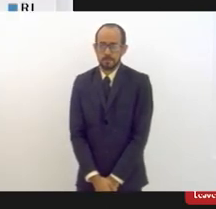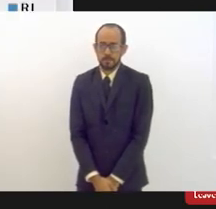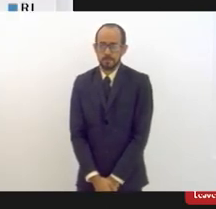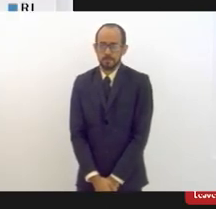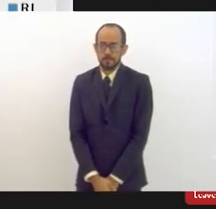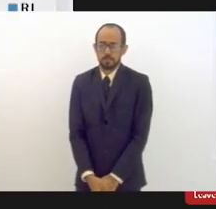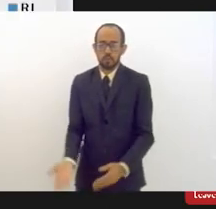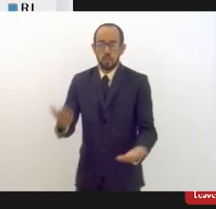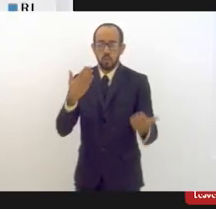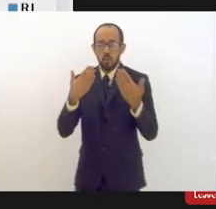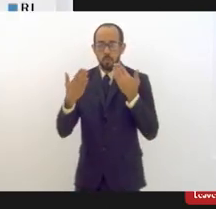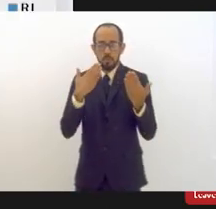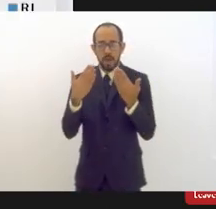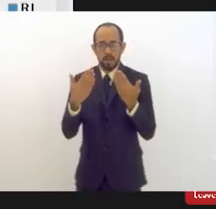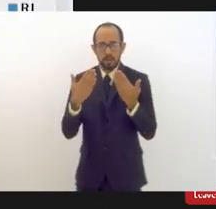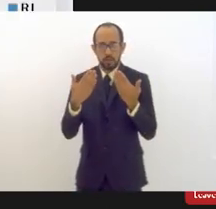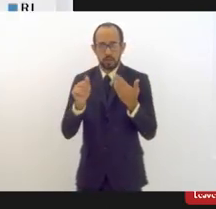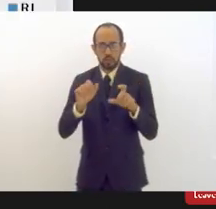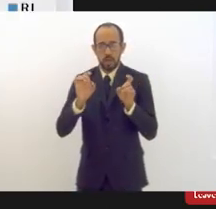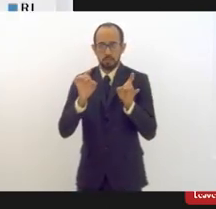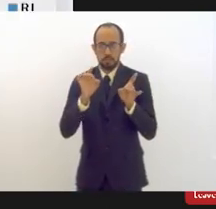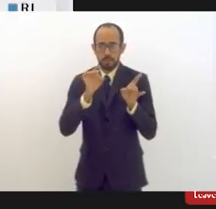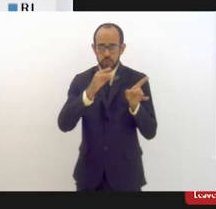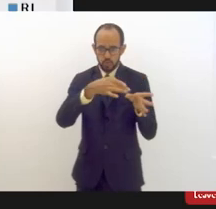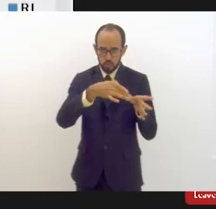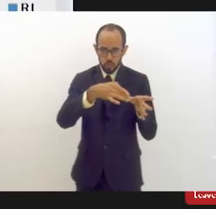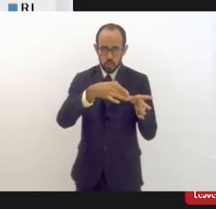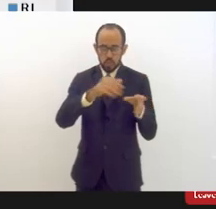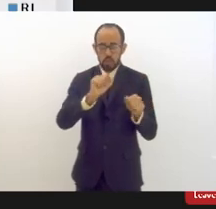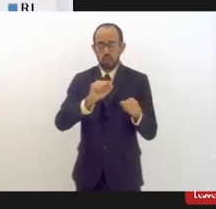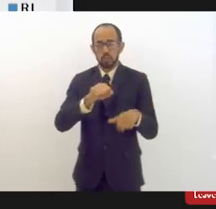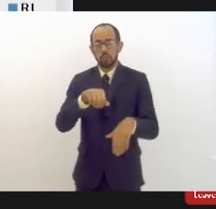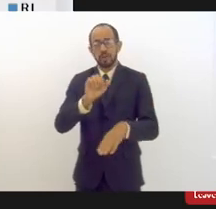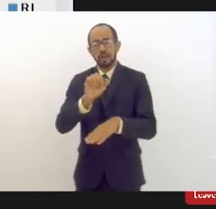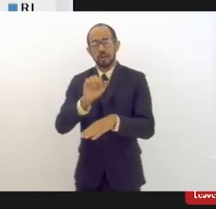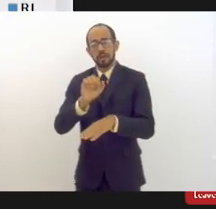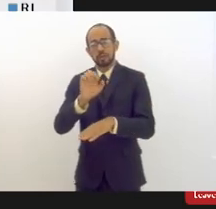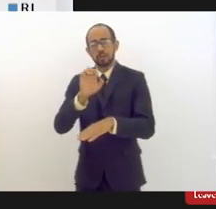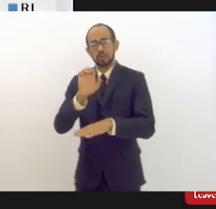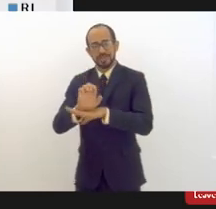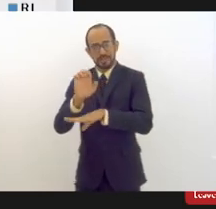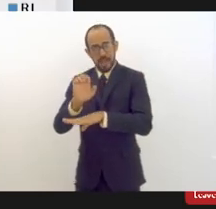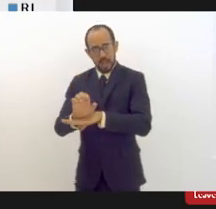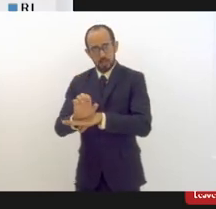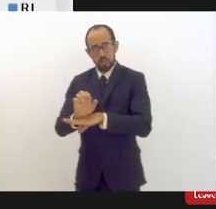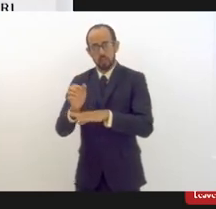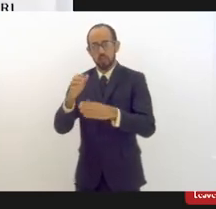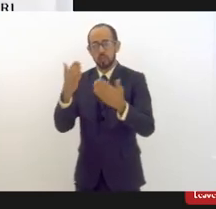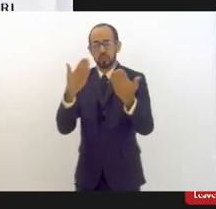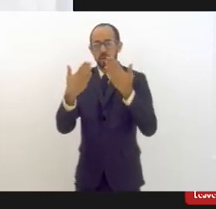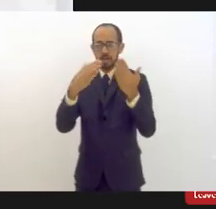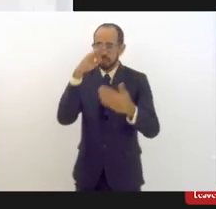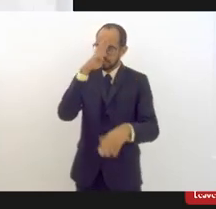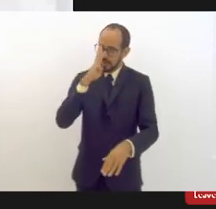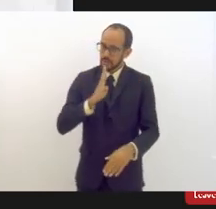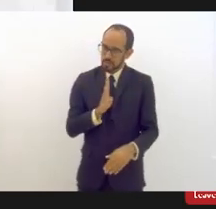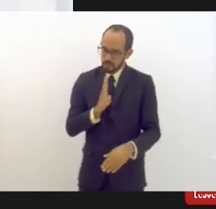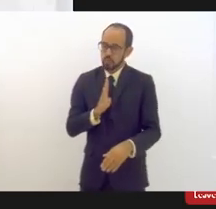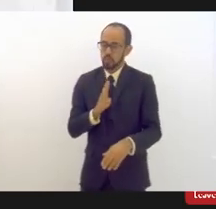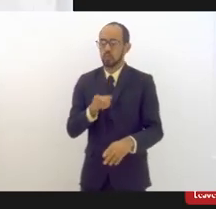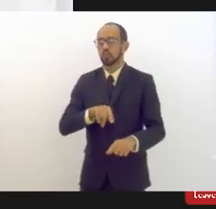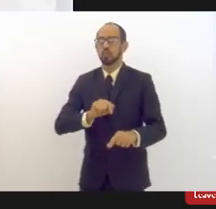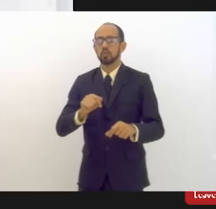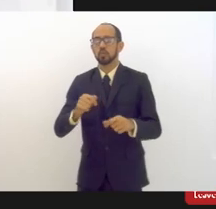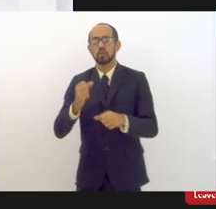Em relação à taxa de abandono na rede estadual, e aí novamente fazendo esse comparativo Rio de Janeiro, Brasil, ao longo